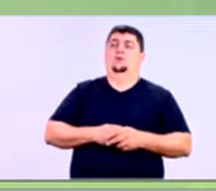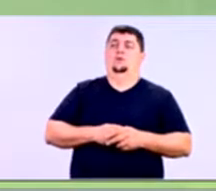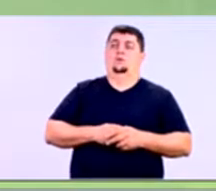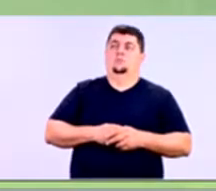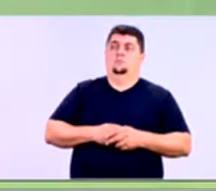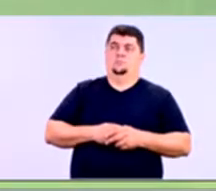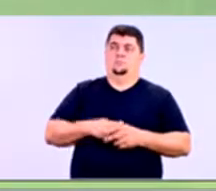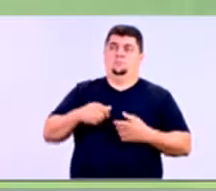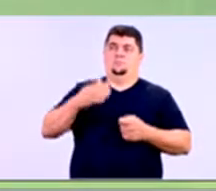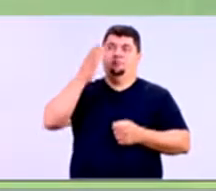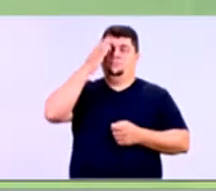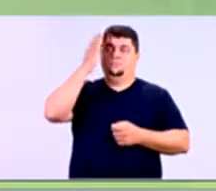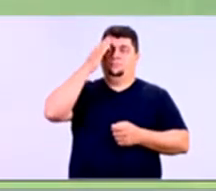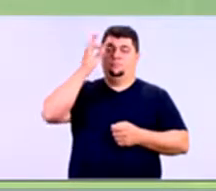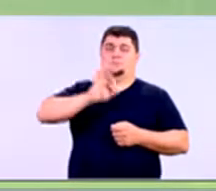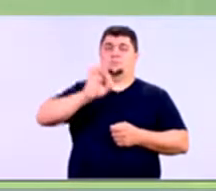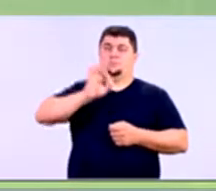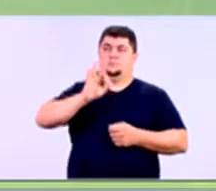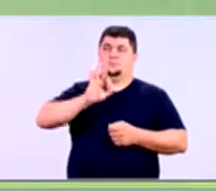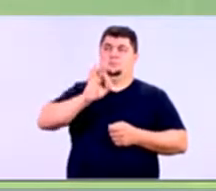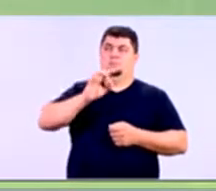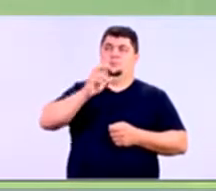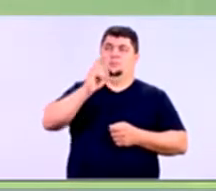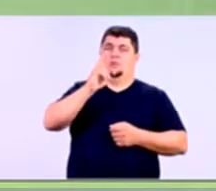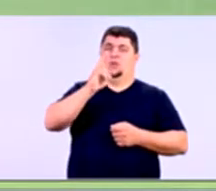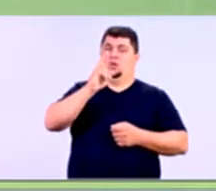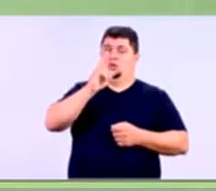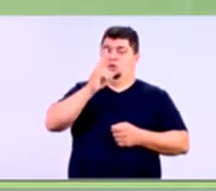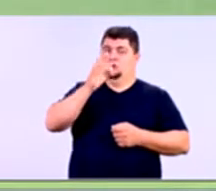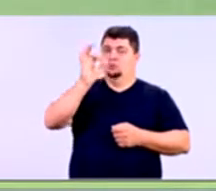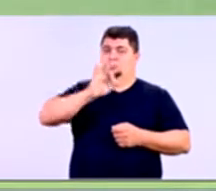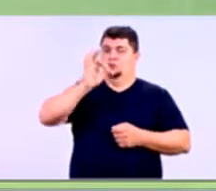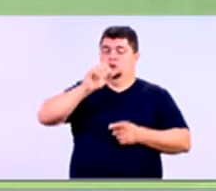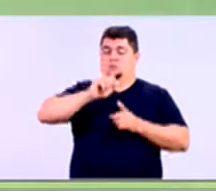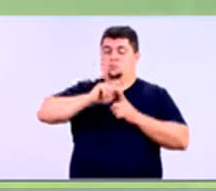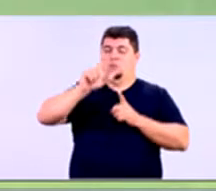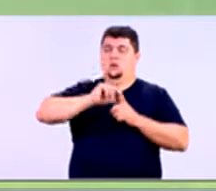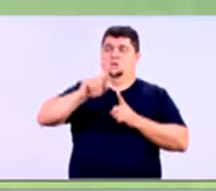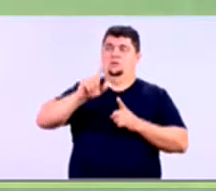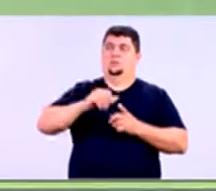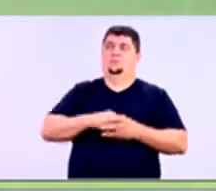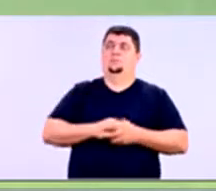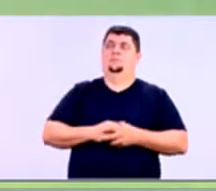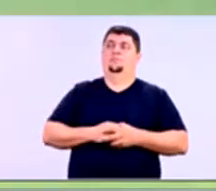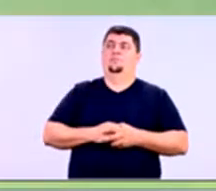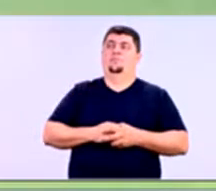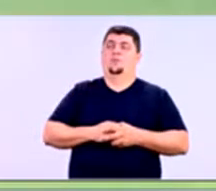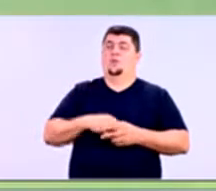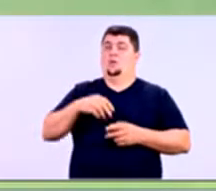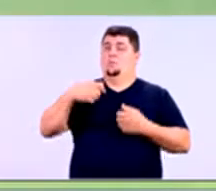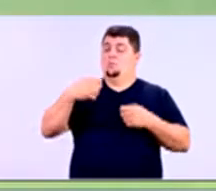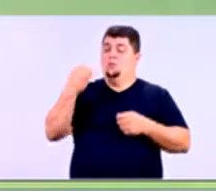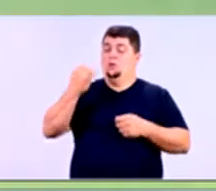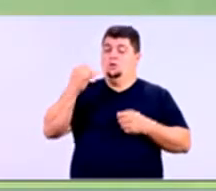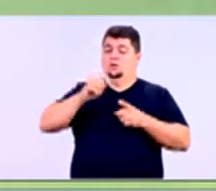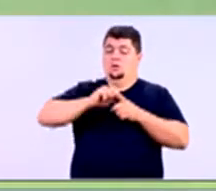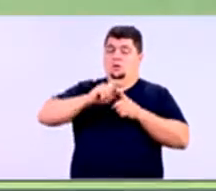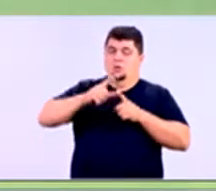Considerando a taxa de juros de 2% ao mês. Lembre do que eu falei.